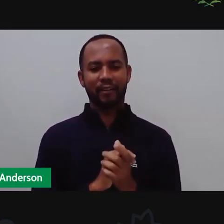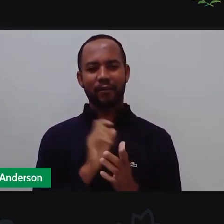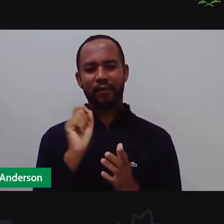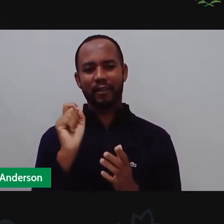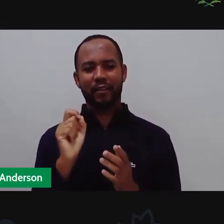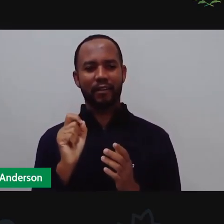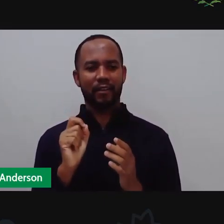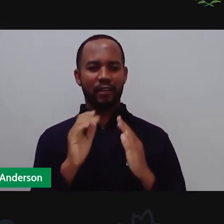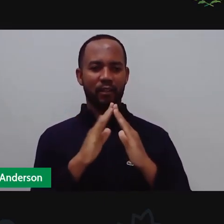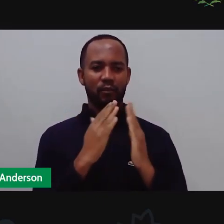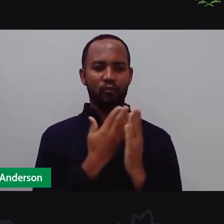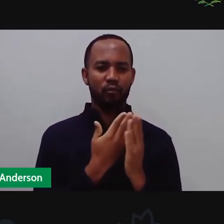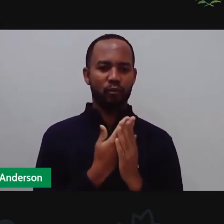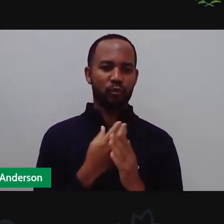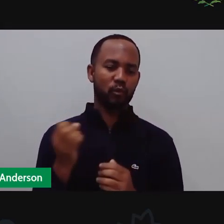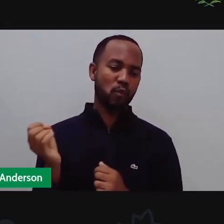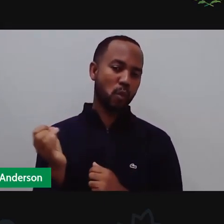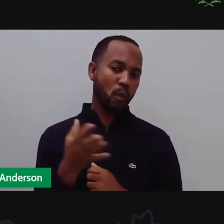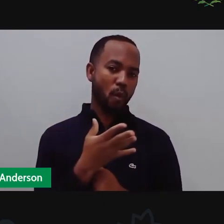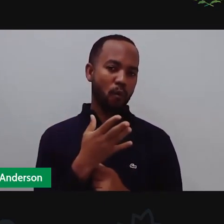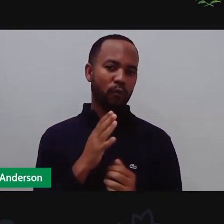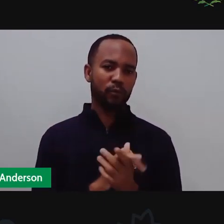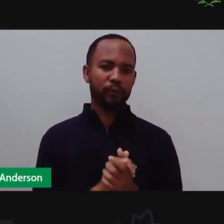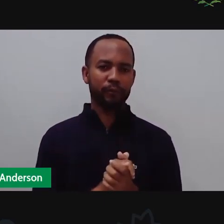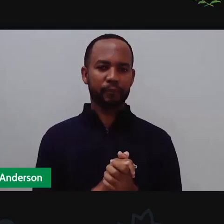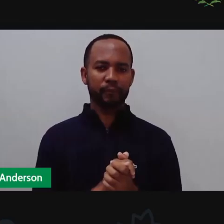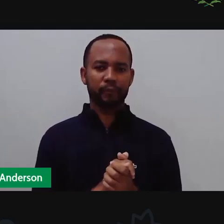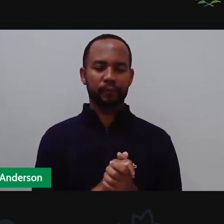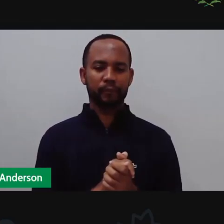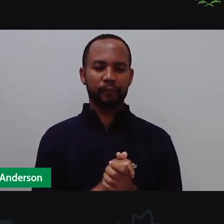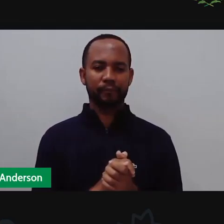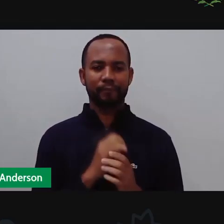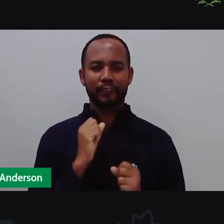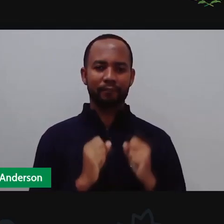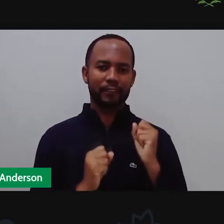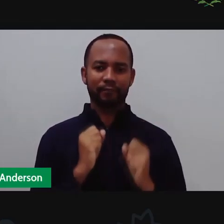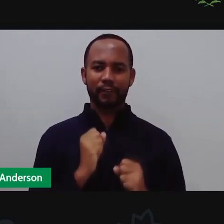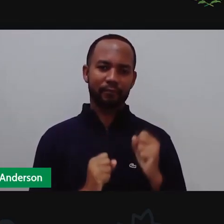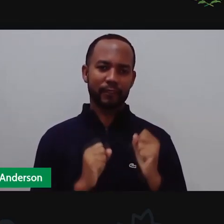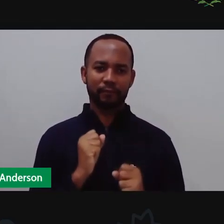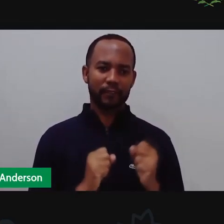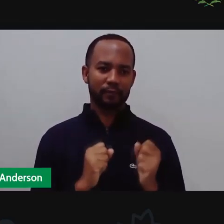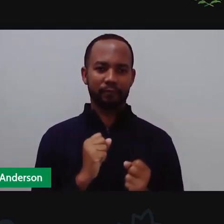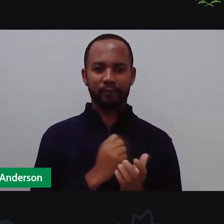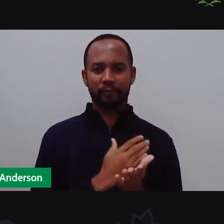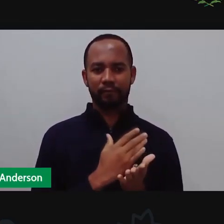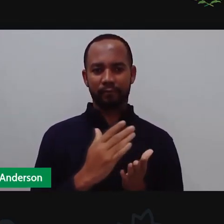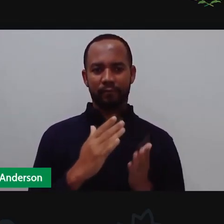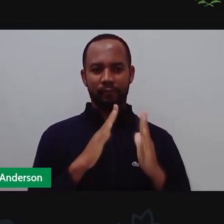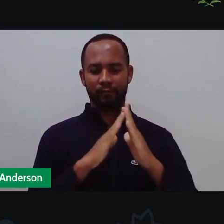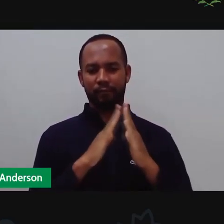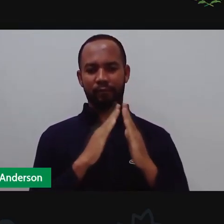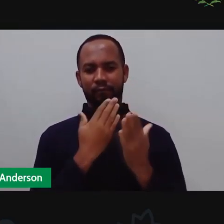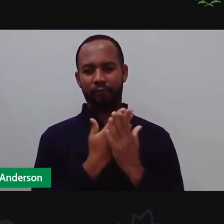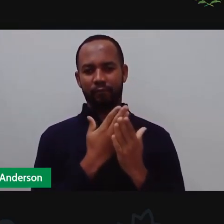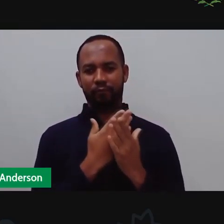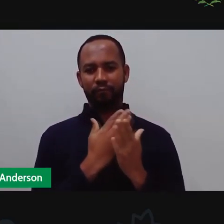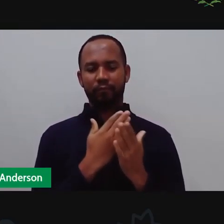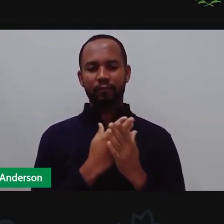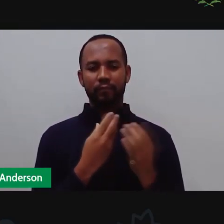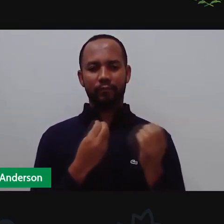aí, né, nesse novo ciclo, mas vamos lá para mais uma aula, para vai abrir aqui o slide para vocês, para a gente